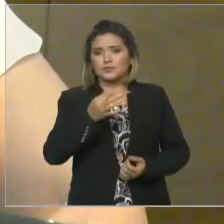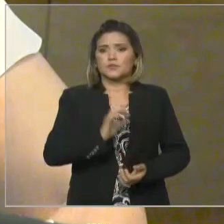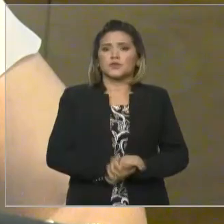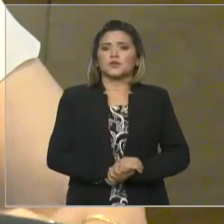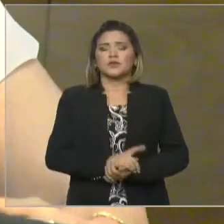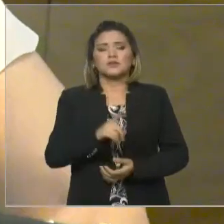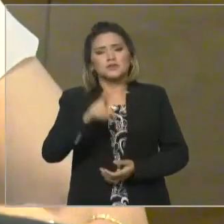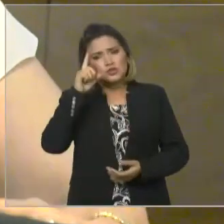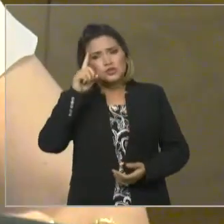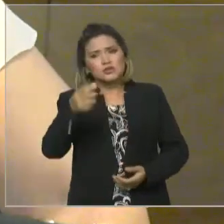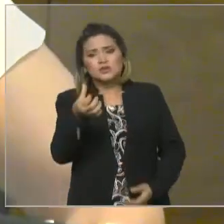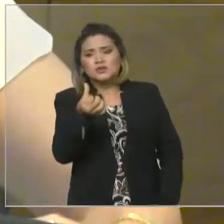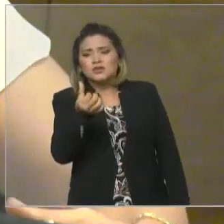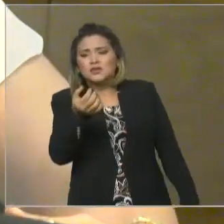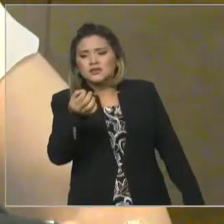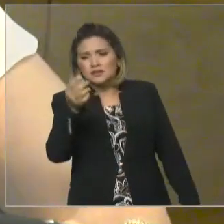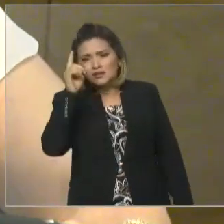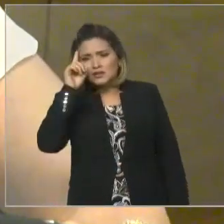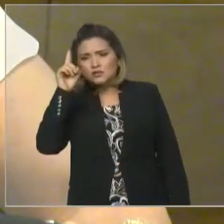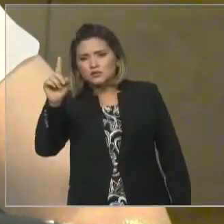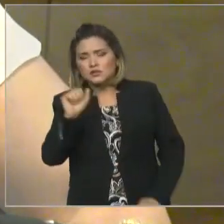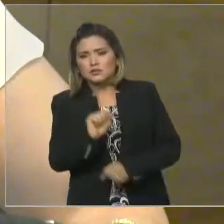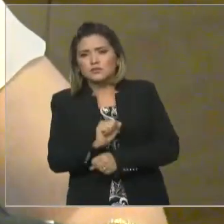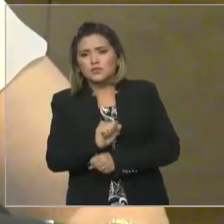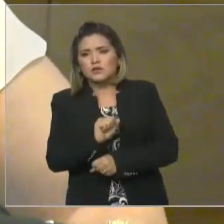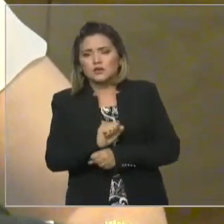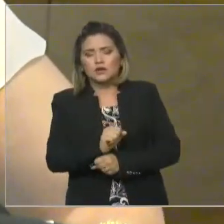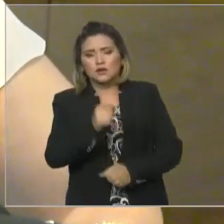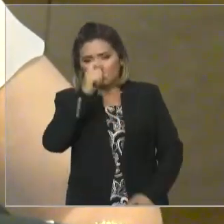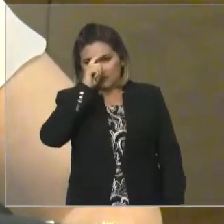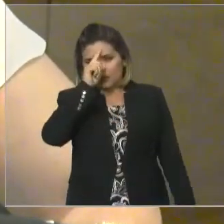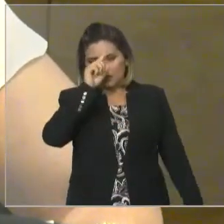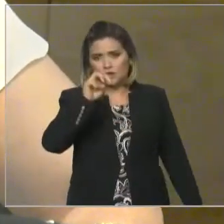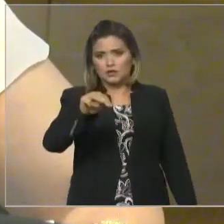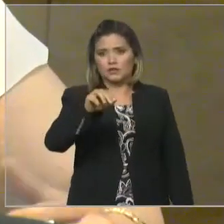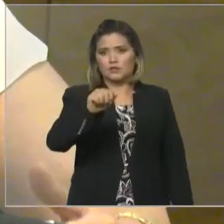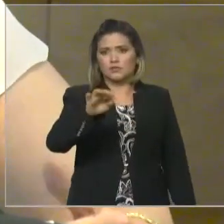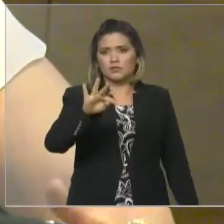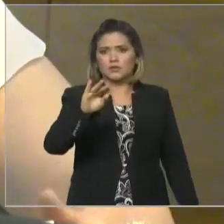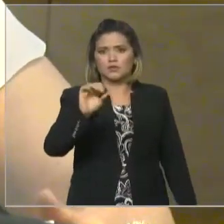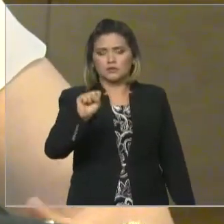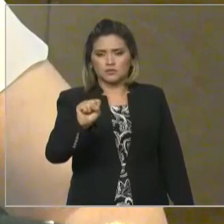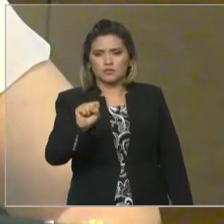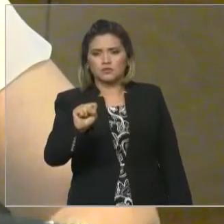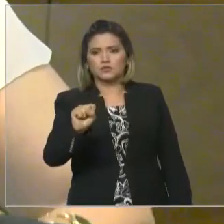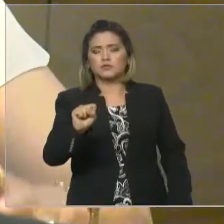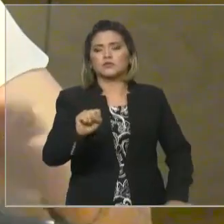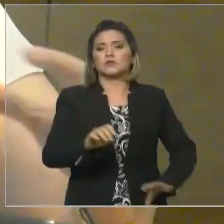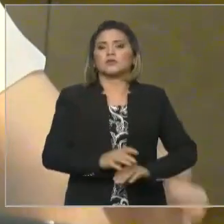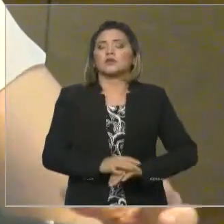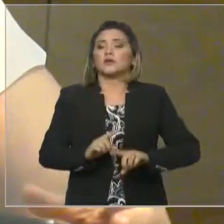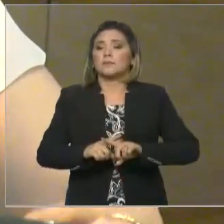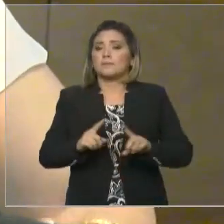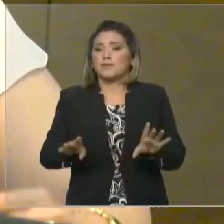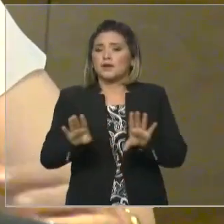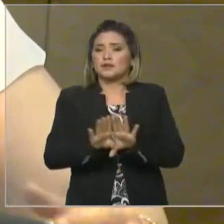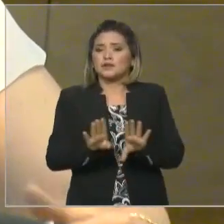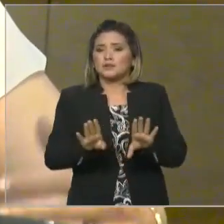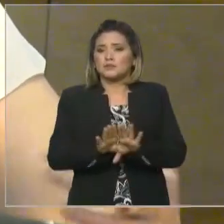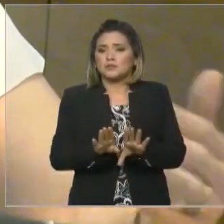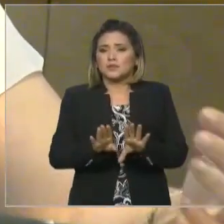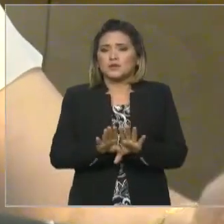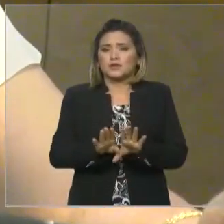uma análise sobre a situação do Hospital de Matões, mas esse desenho, como foi dito, de todo o Estado, o